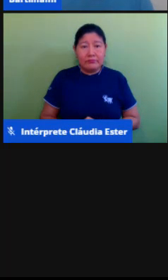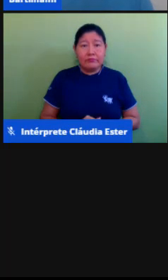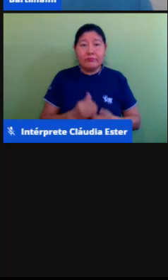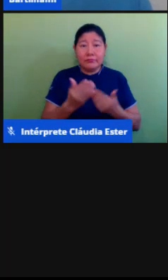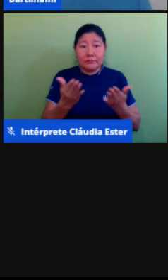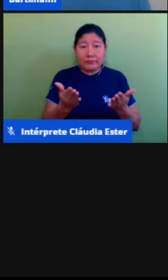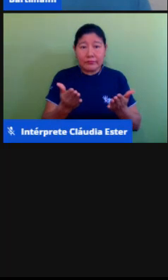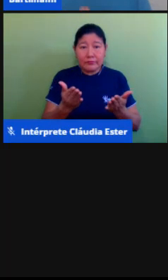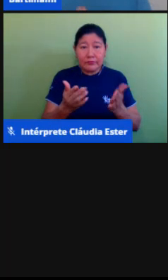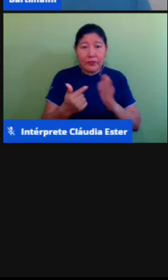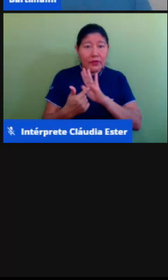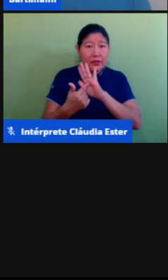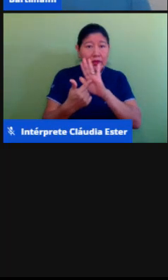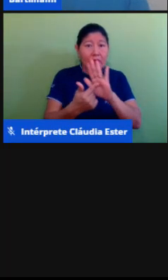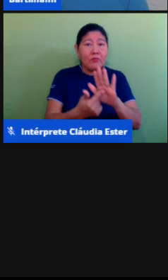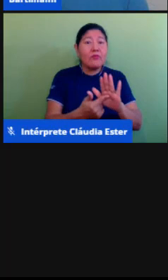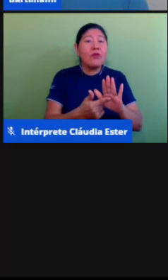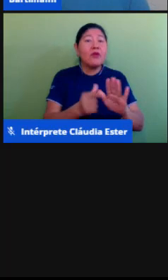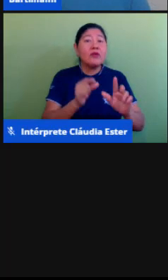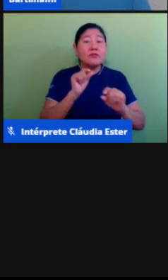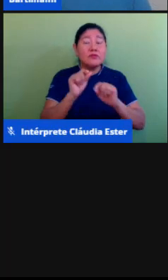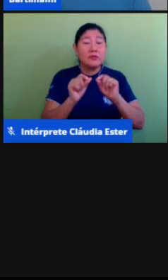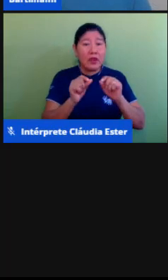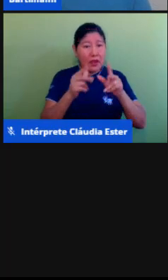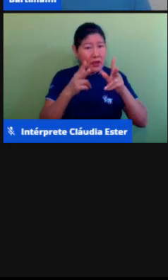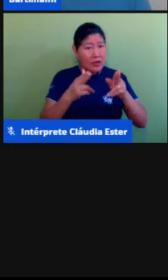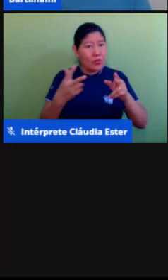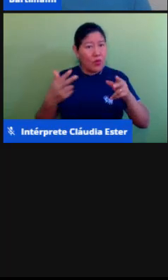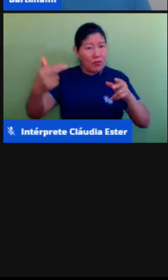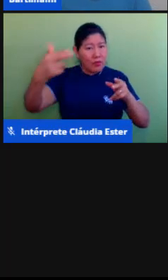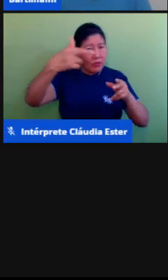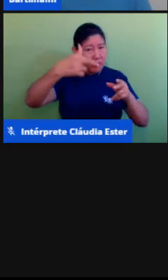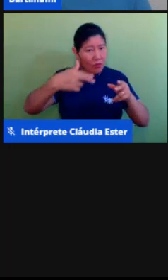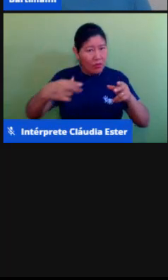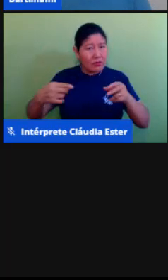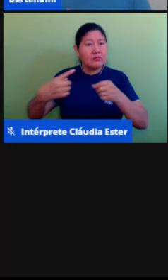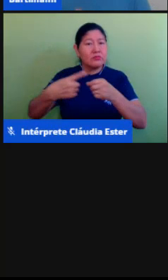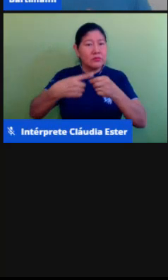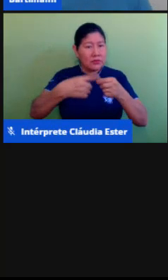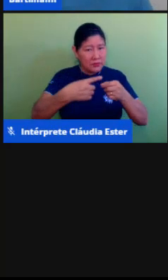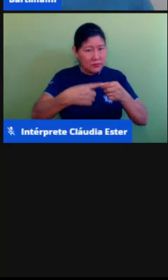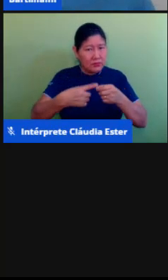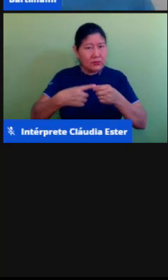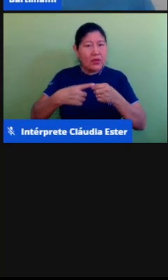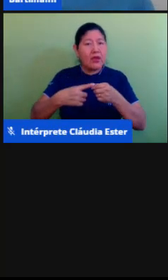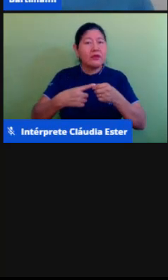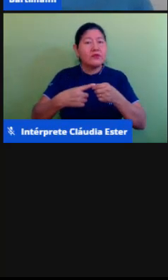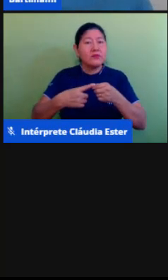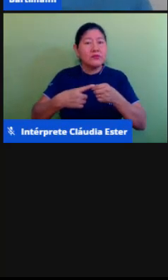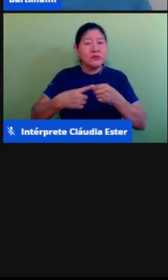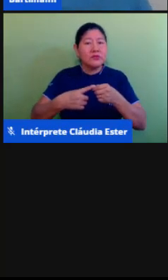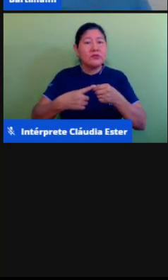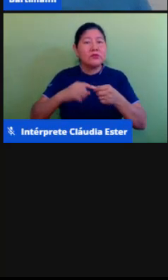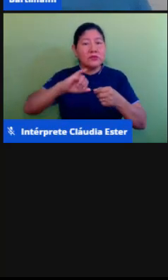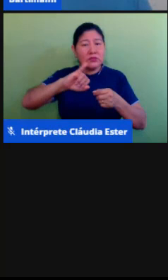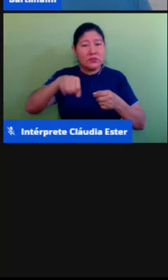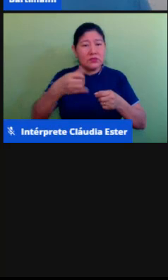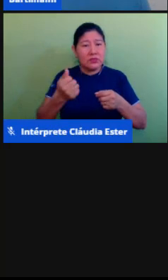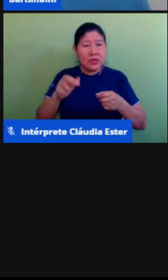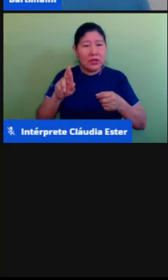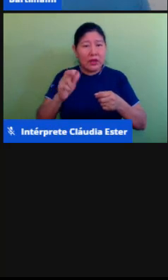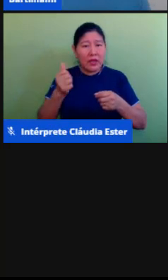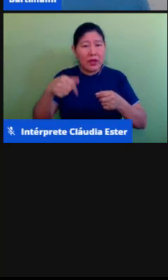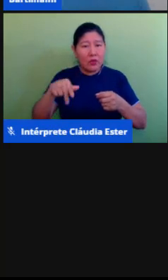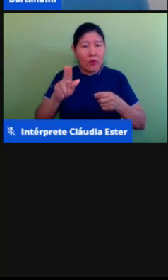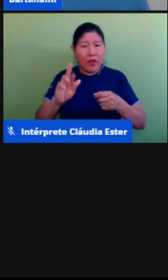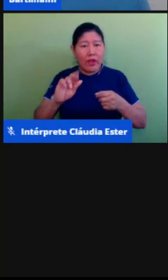Aqui eu já trago uma visualização do mesmo recorte espacial, né, mesmo recorte territorial, que é o município de Jaraguari, só